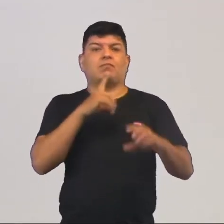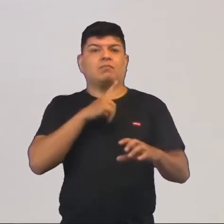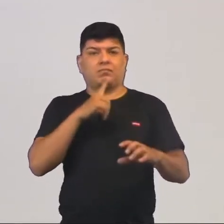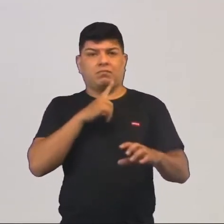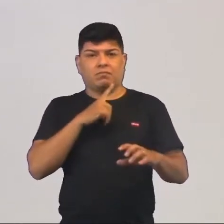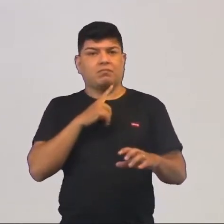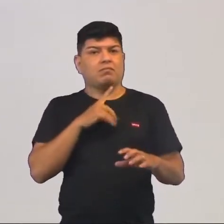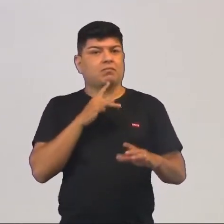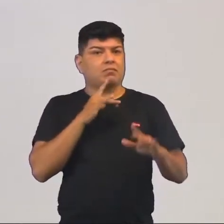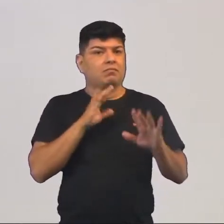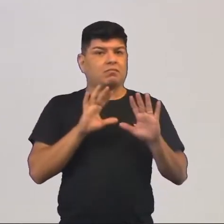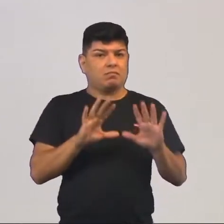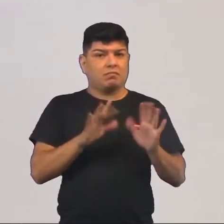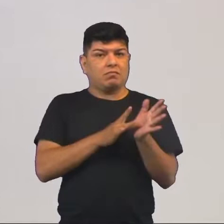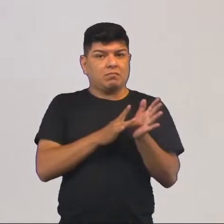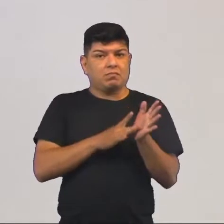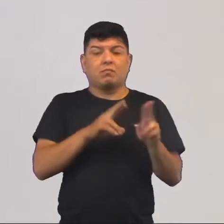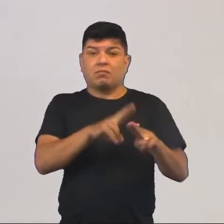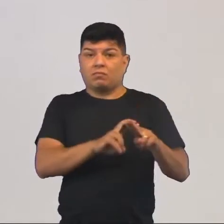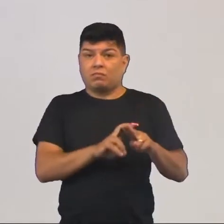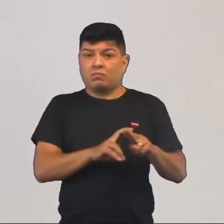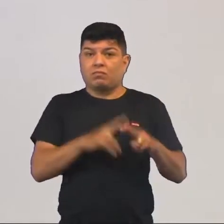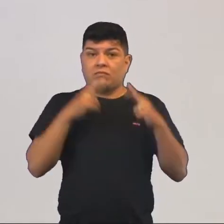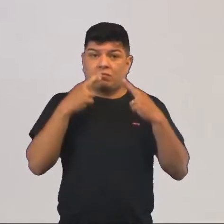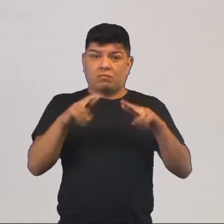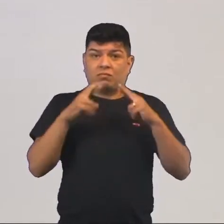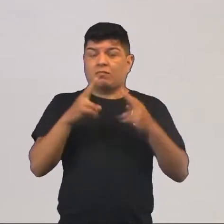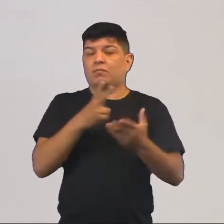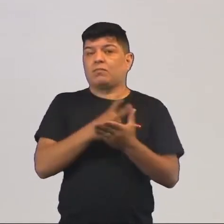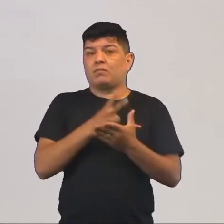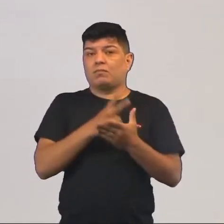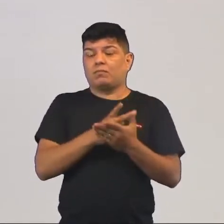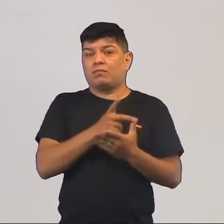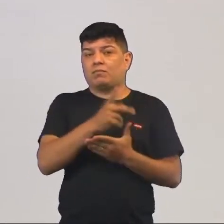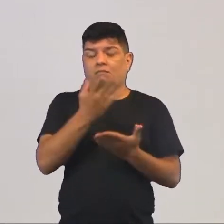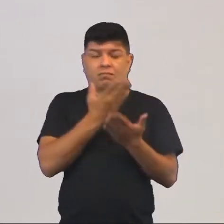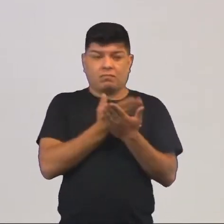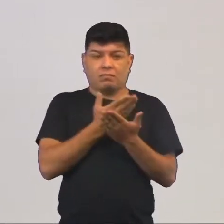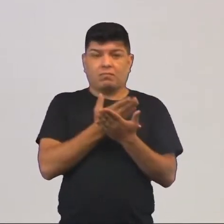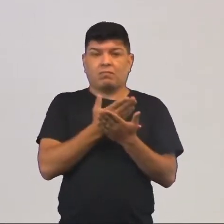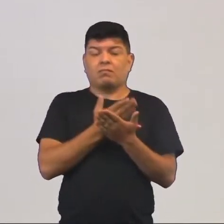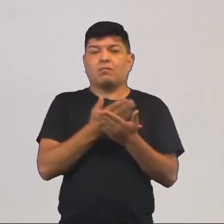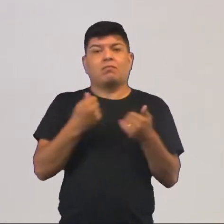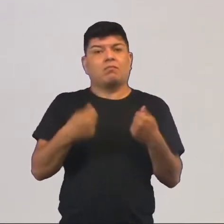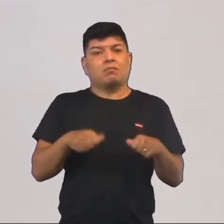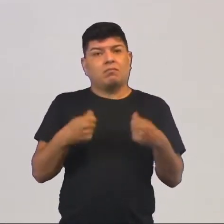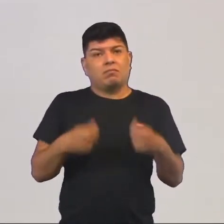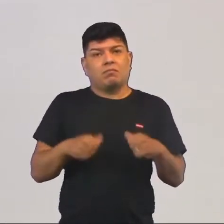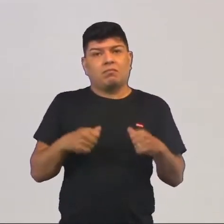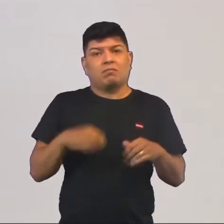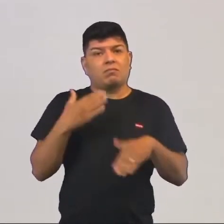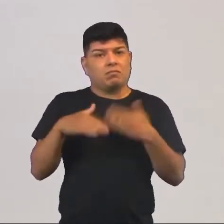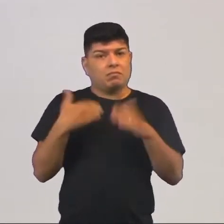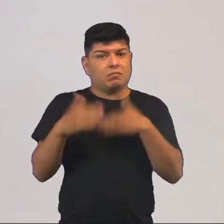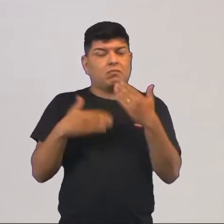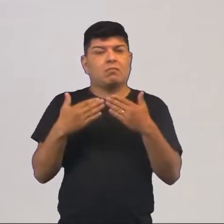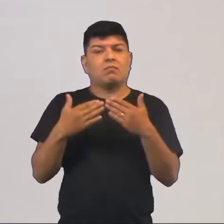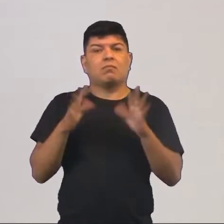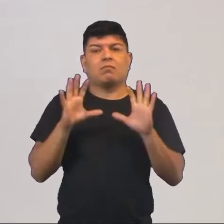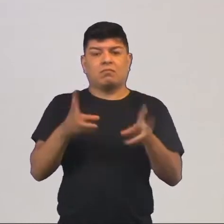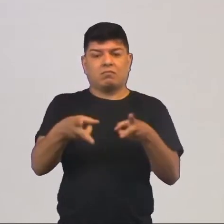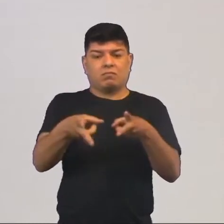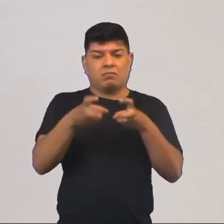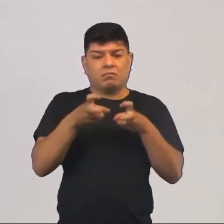tem uma tendência. Então, você tem que ser crítico, você tem que estudar, você tem que desenvolver a sua capacidade